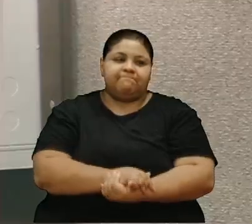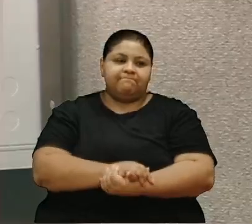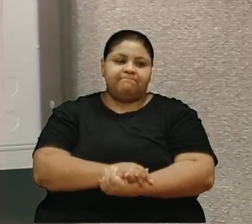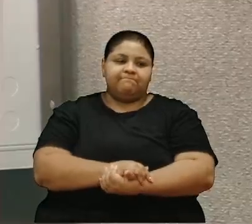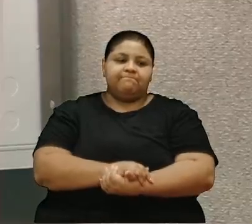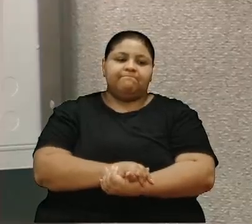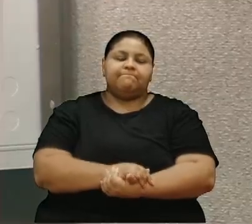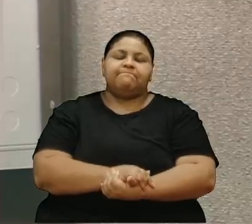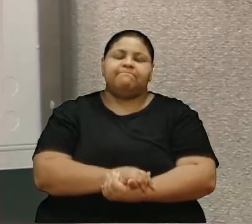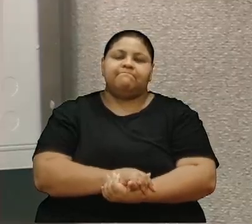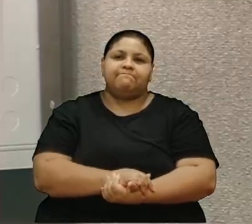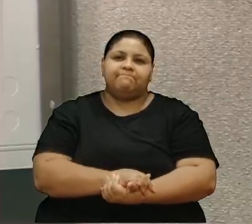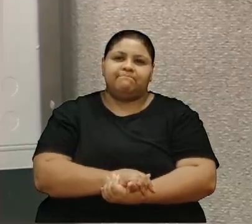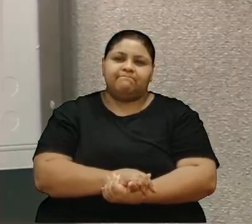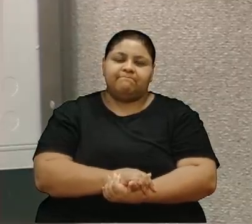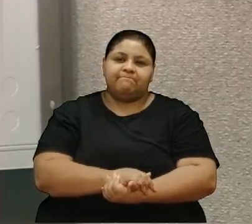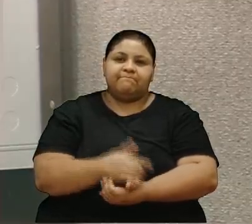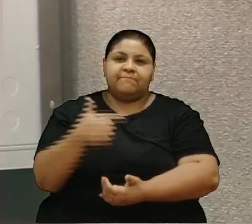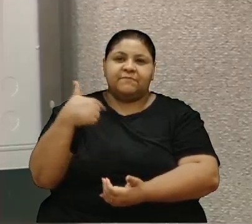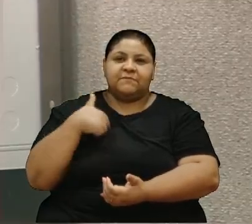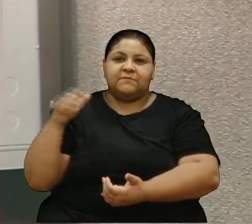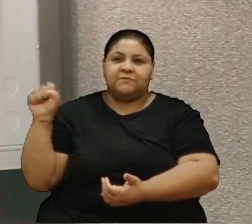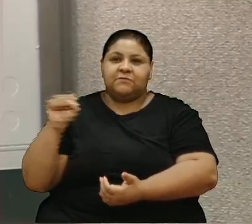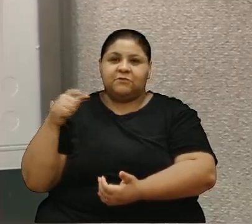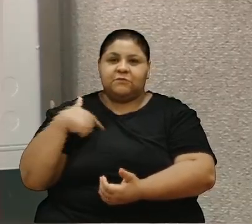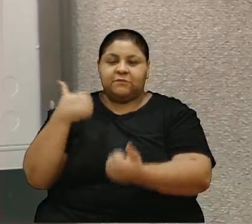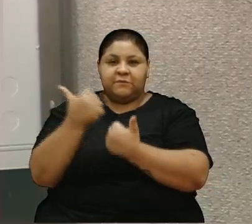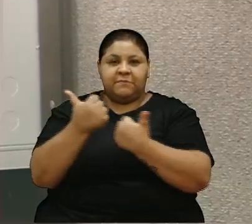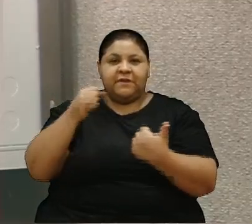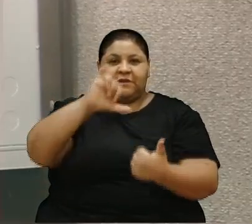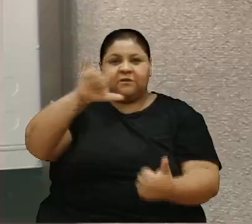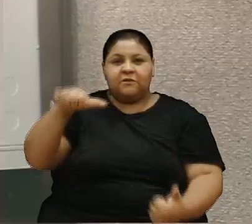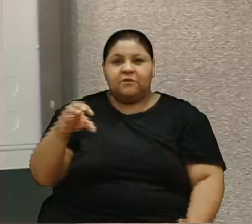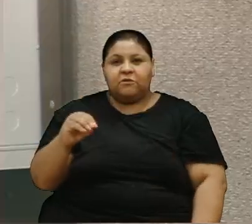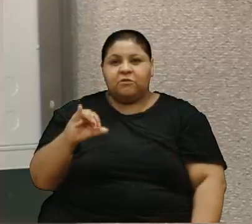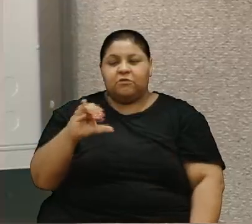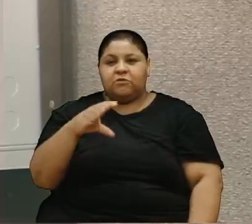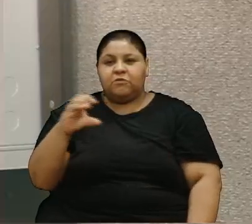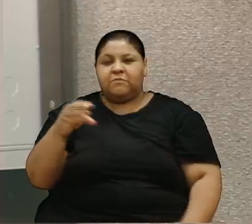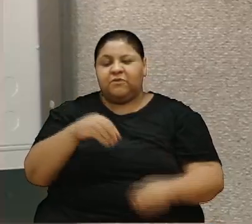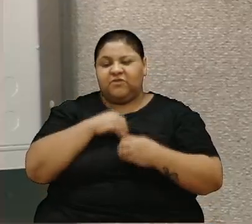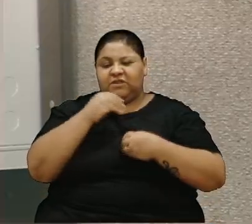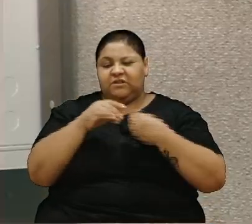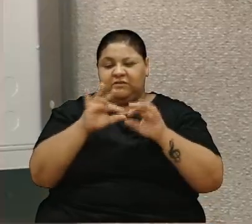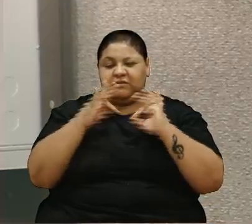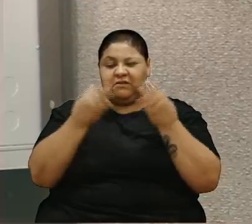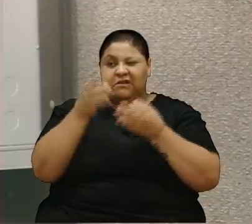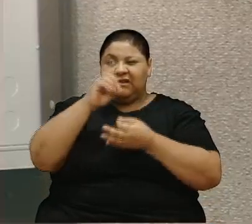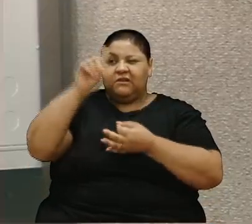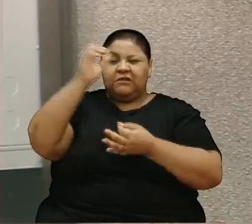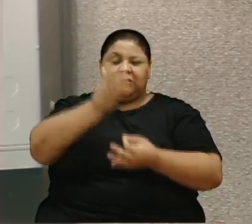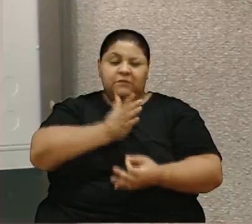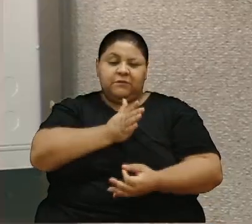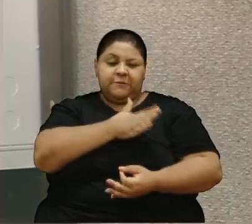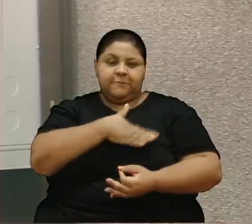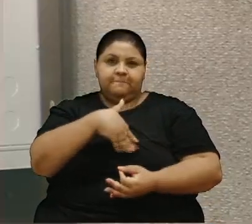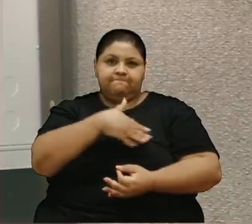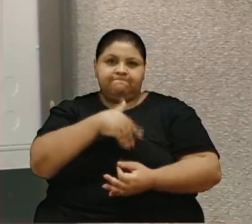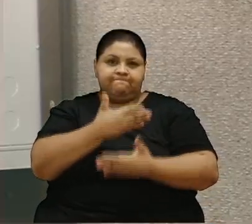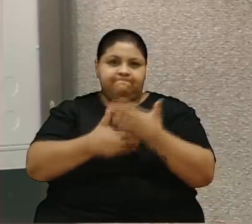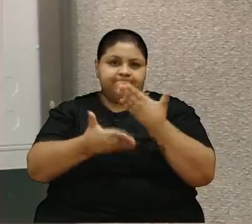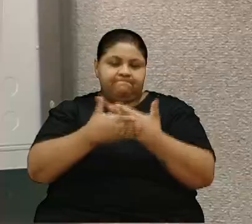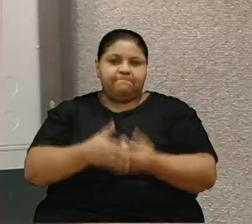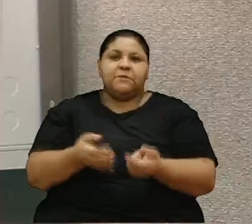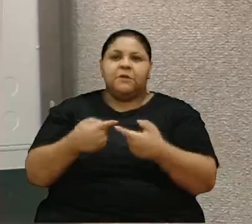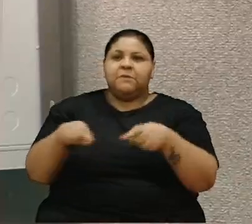Dodi, sogro da minha assessora Joyce, então, meus sentimentos à família, que Deus conforte o coração de todos eles. Mas